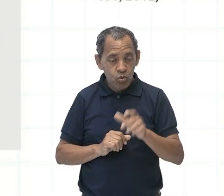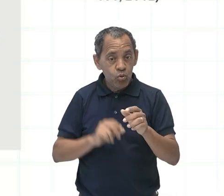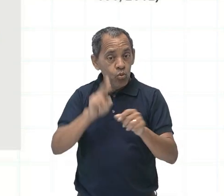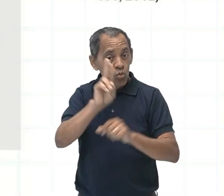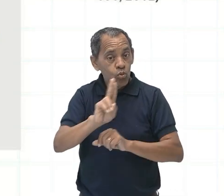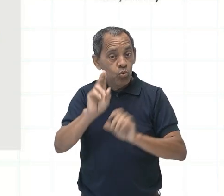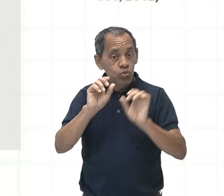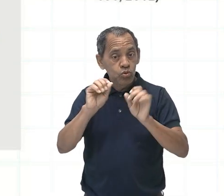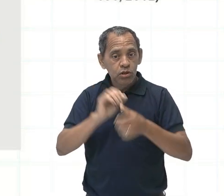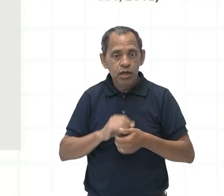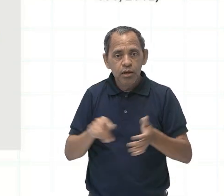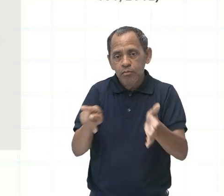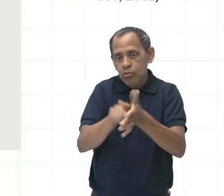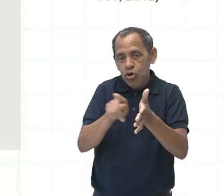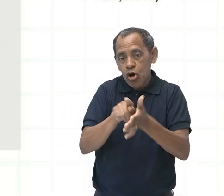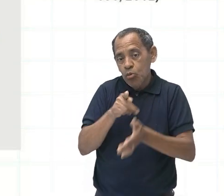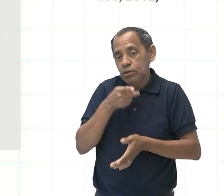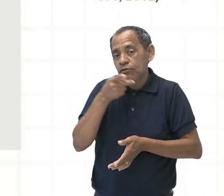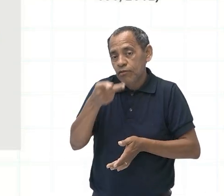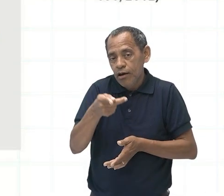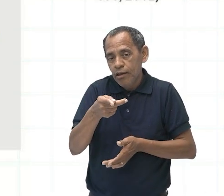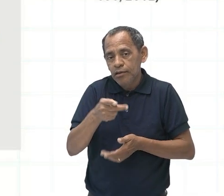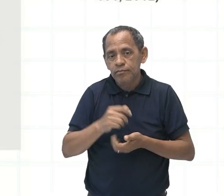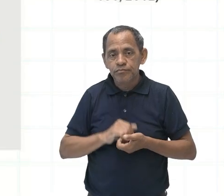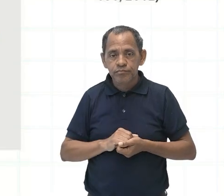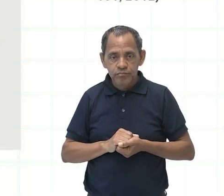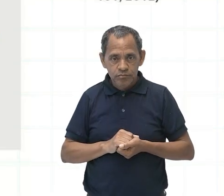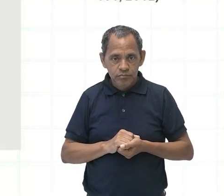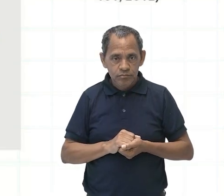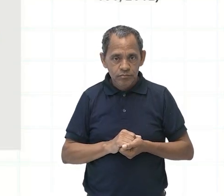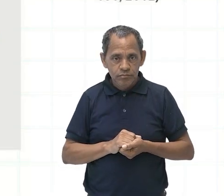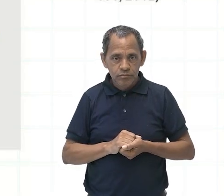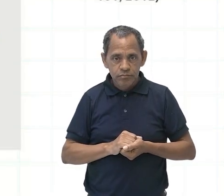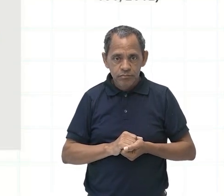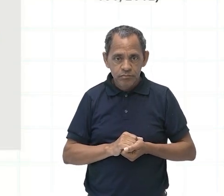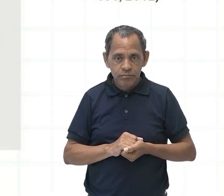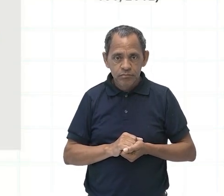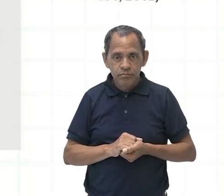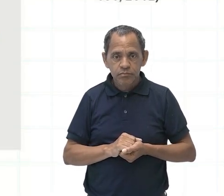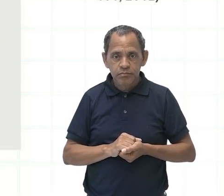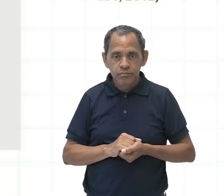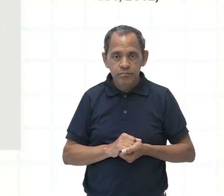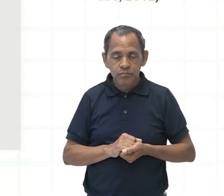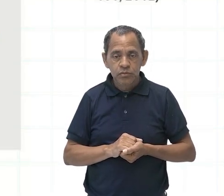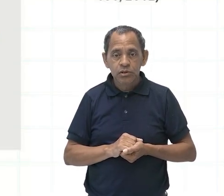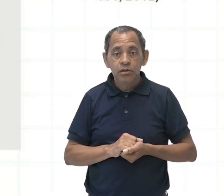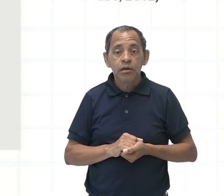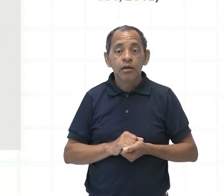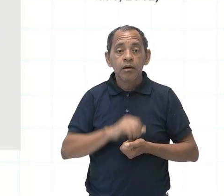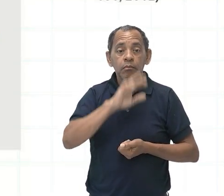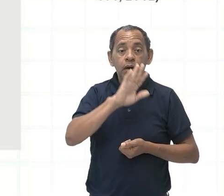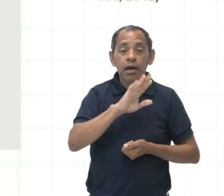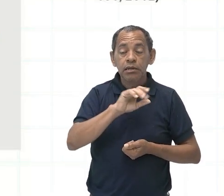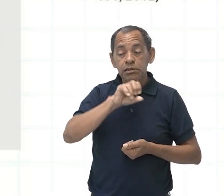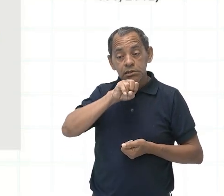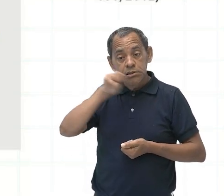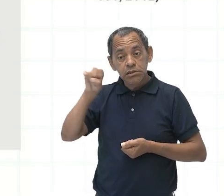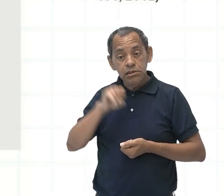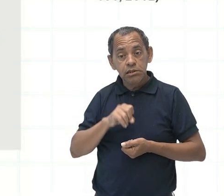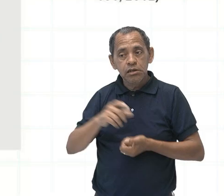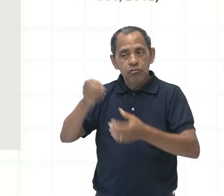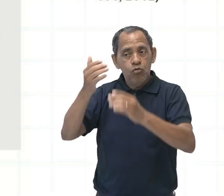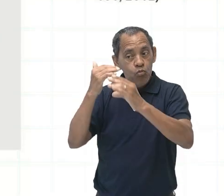uso que é próprio da fala. E ele se despede com beijocas, Pedrão. Já na carta para o seu chefe, ele